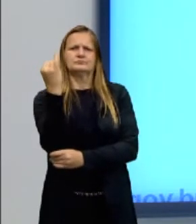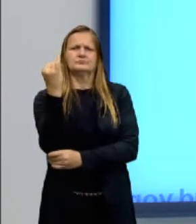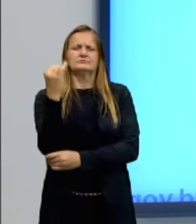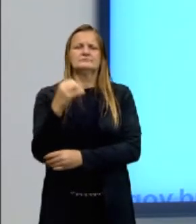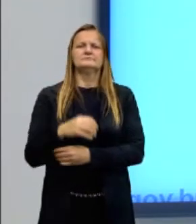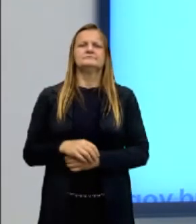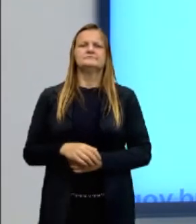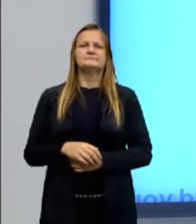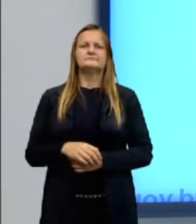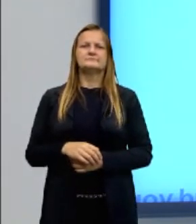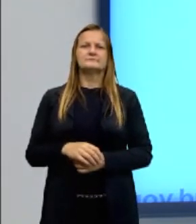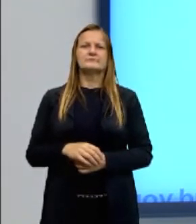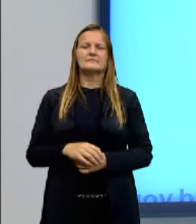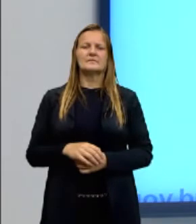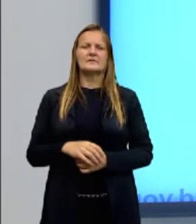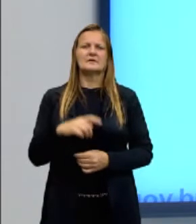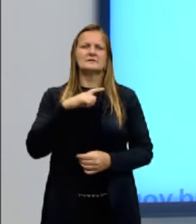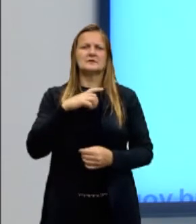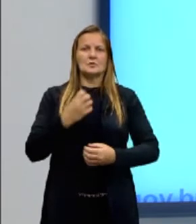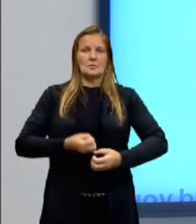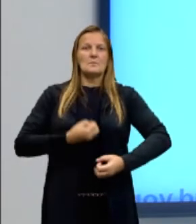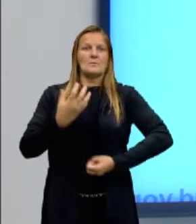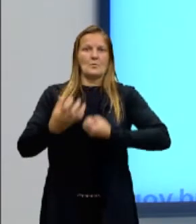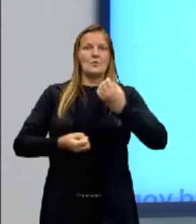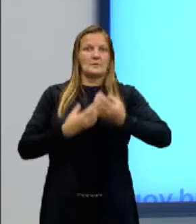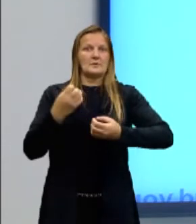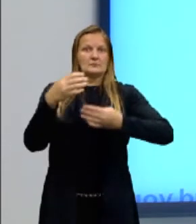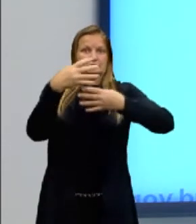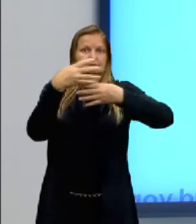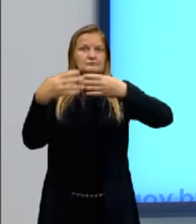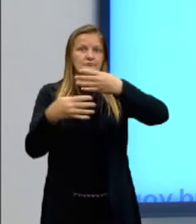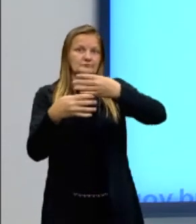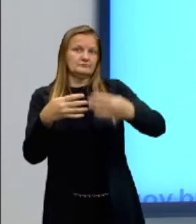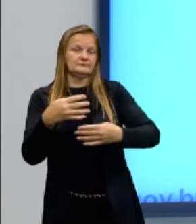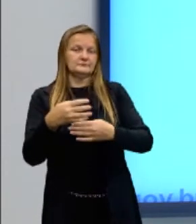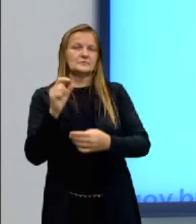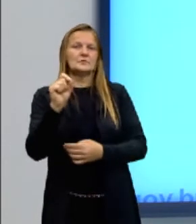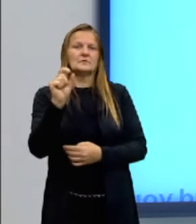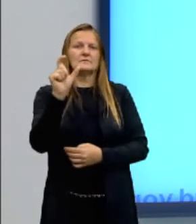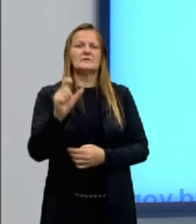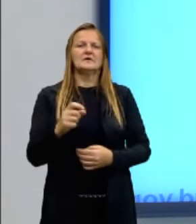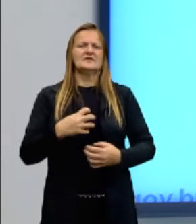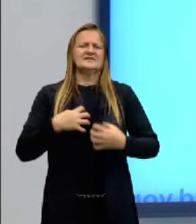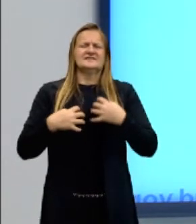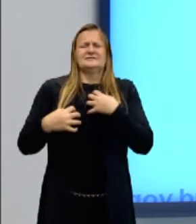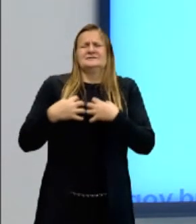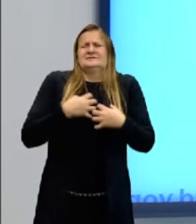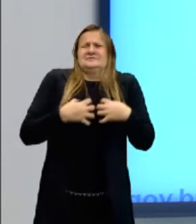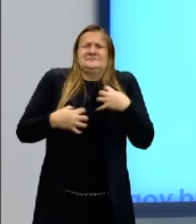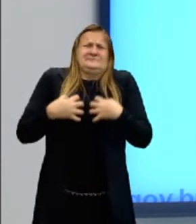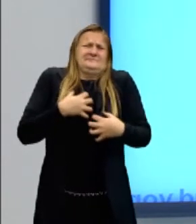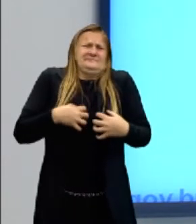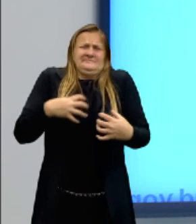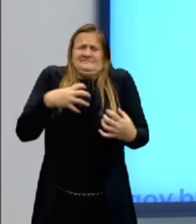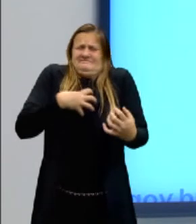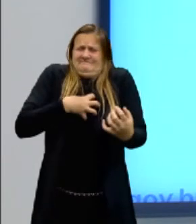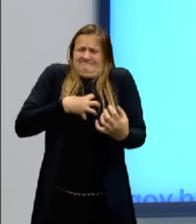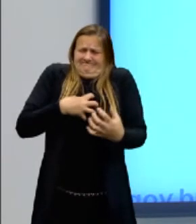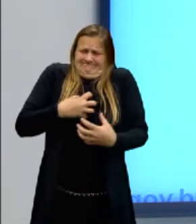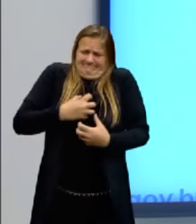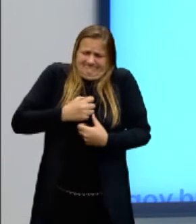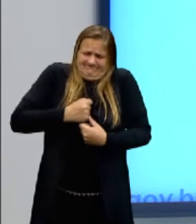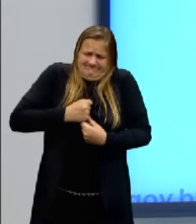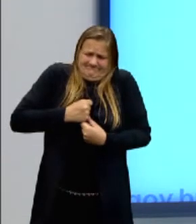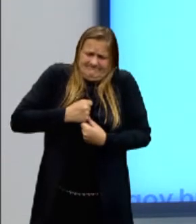do que tá no poema no soneto é a melancolia que frustra a possibilidade